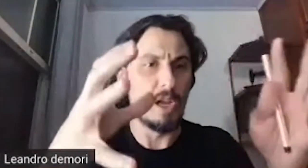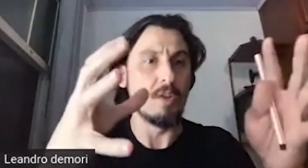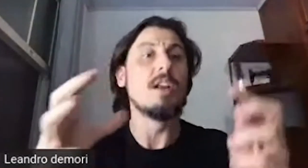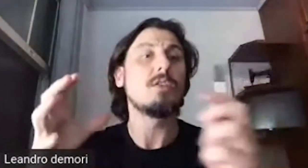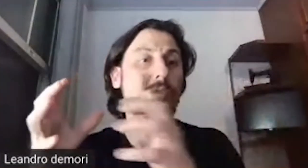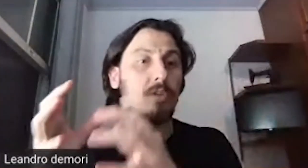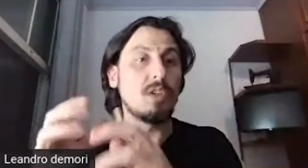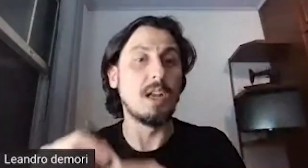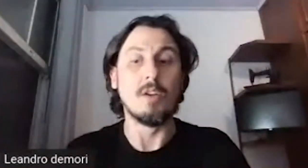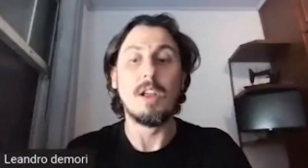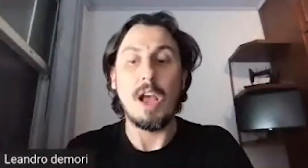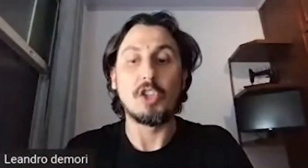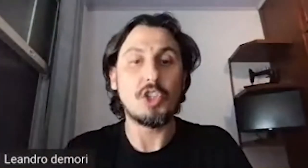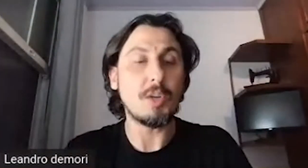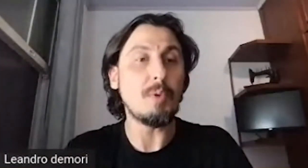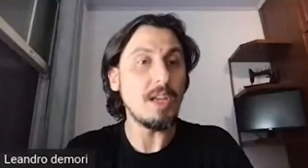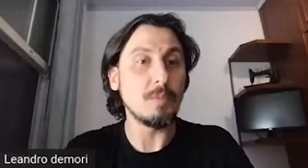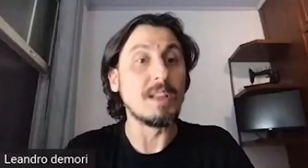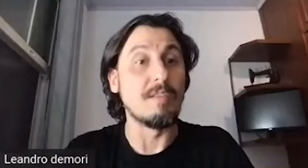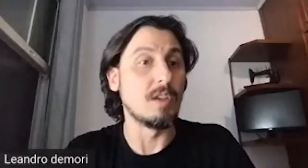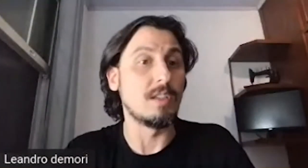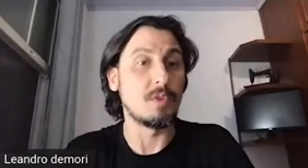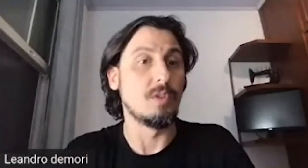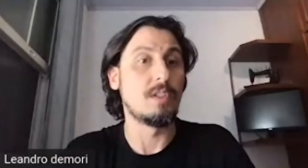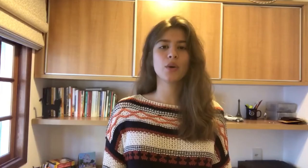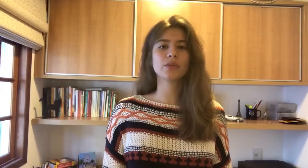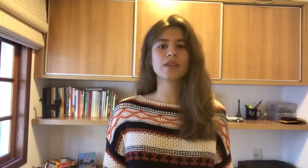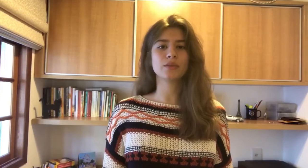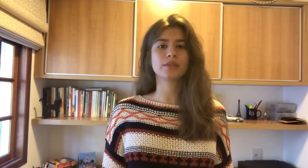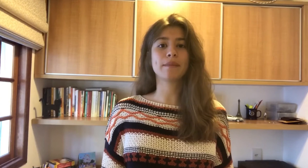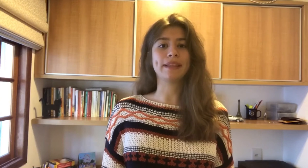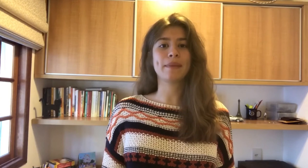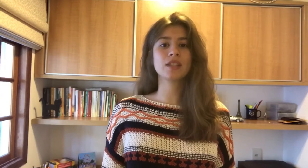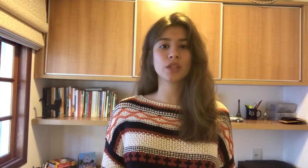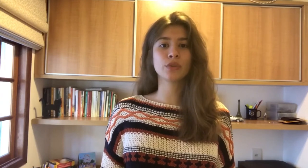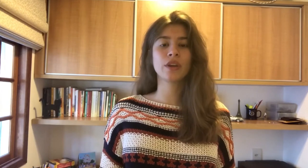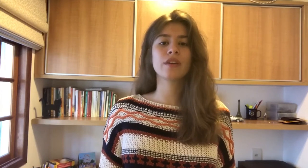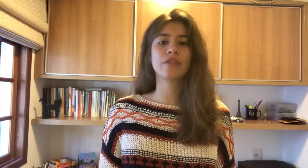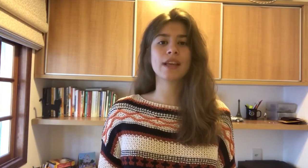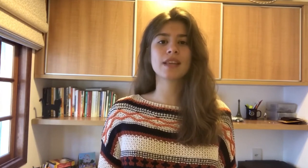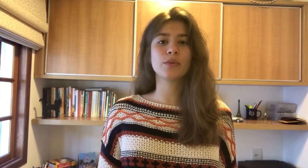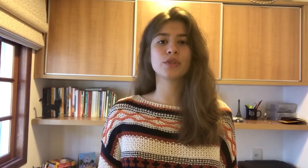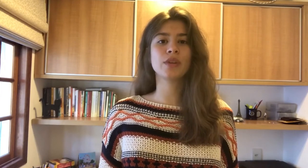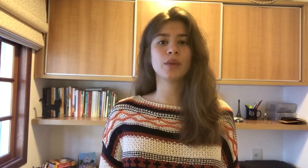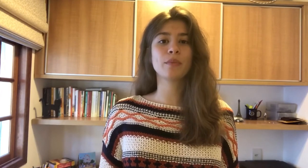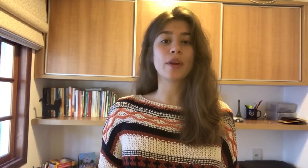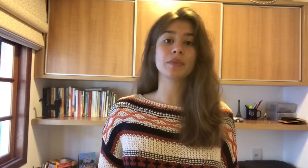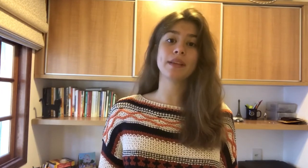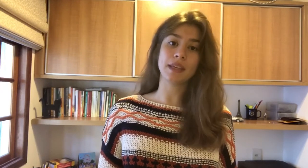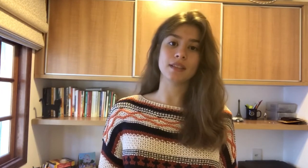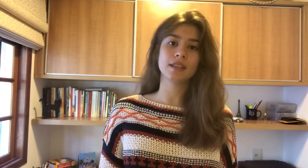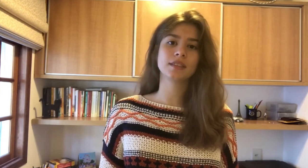do fulano, isso aqui é um texto do ciclano. A gente acha importante manter a voz das pessoas. Outro assunto também debatido foi a saúde do Rio